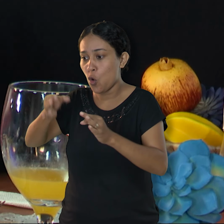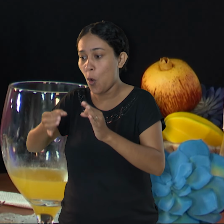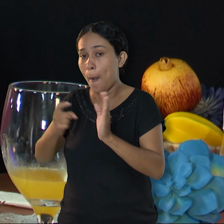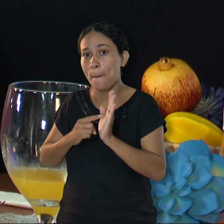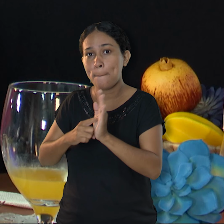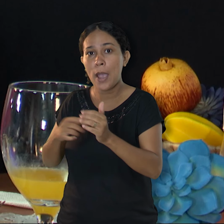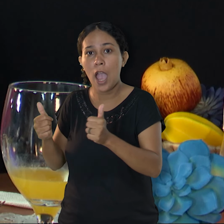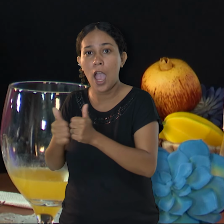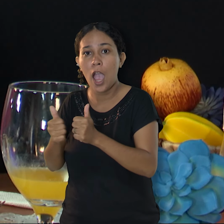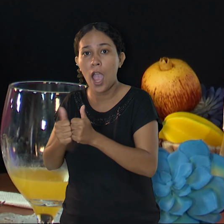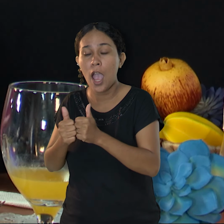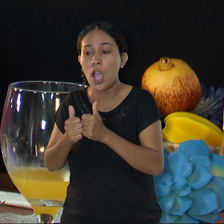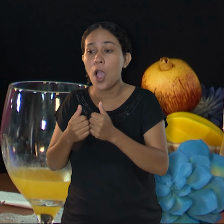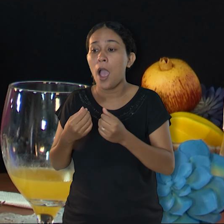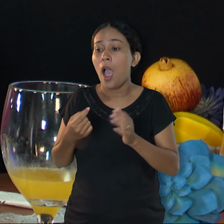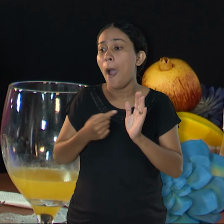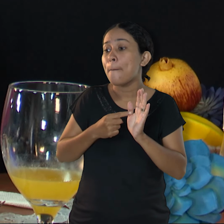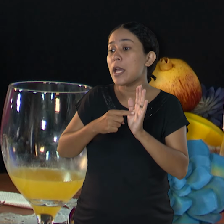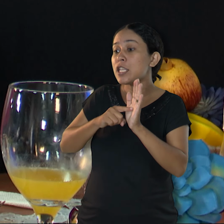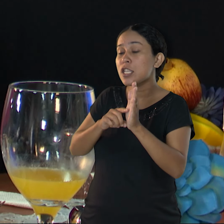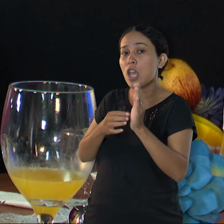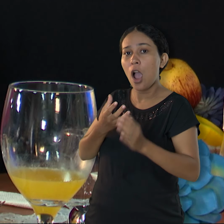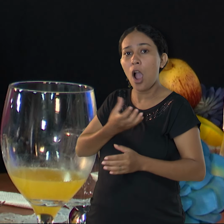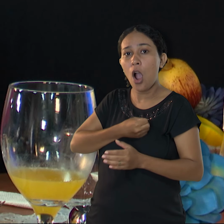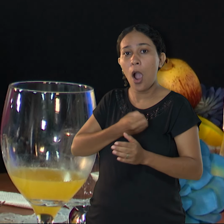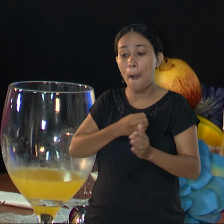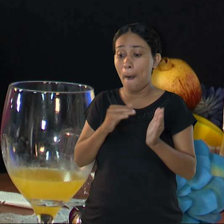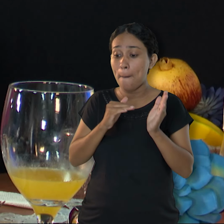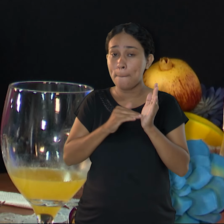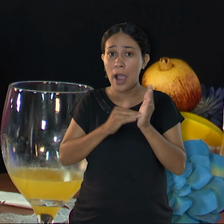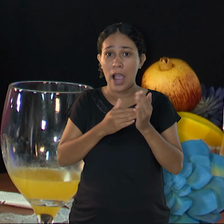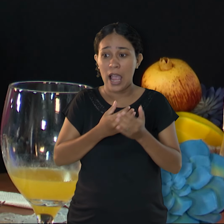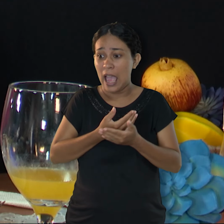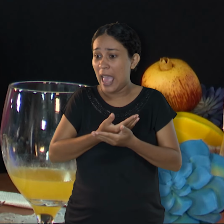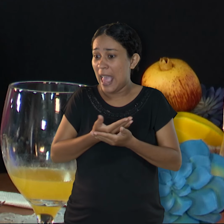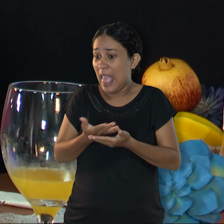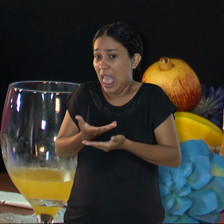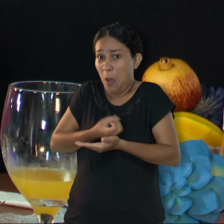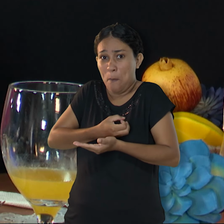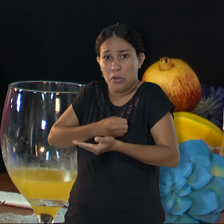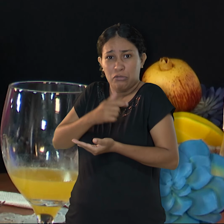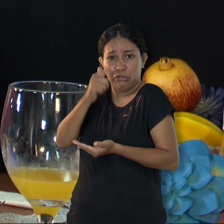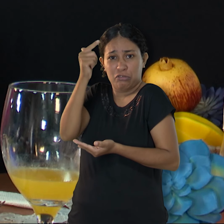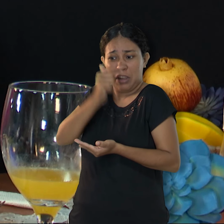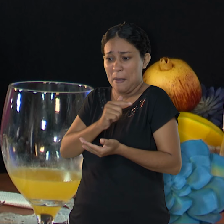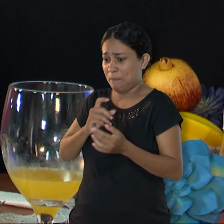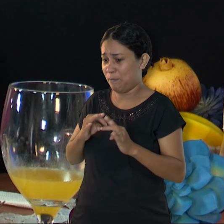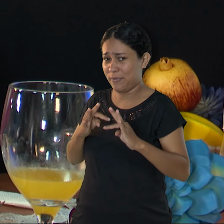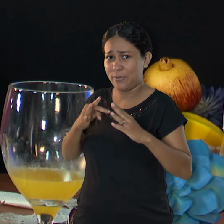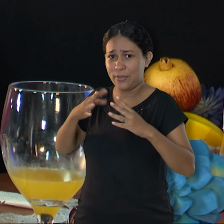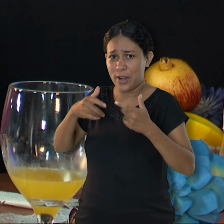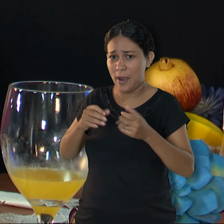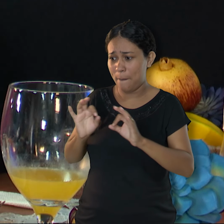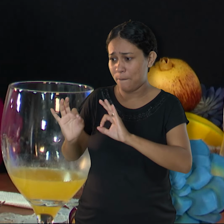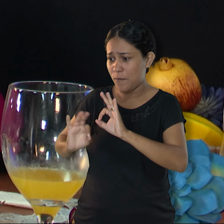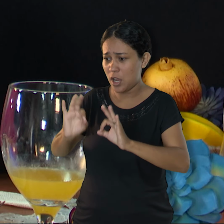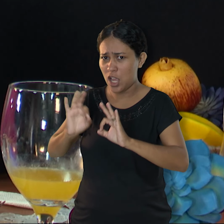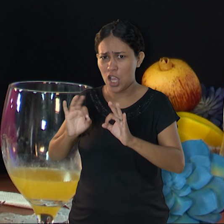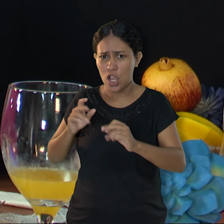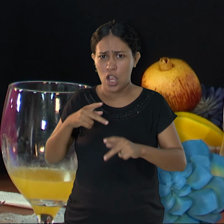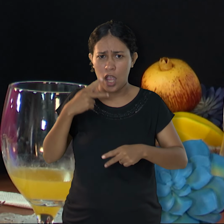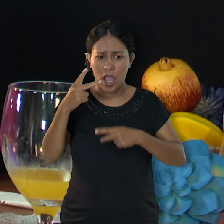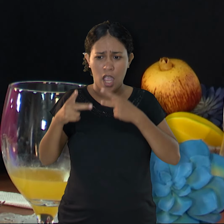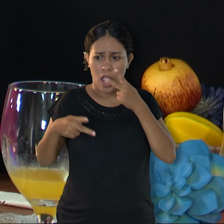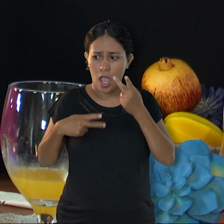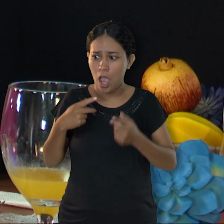né? E os números eram feitos para todo mundo. Então, eu lembro que a gente organizou, quando eu comecei a falar, na hora que eu me toquei, eu falei assim, cara, o que eu